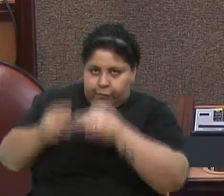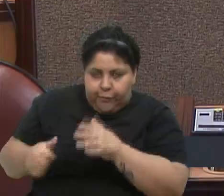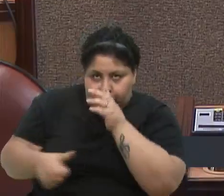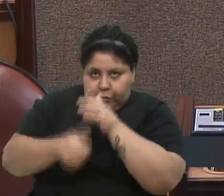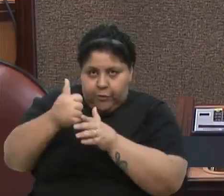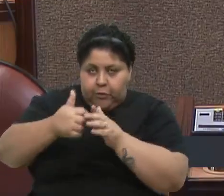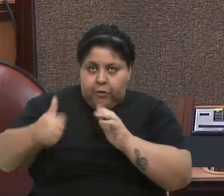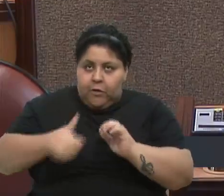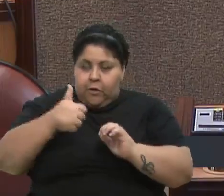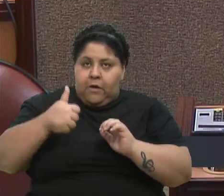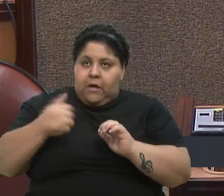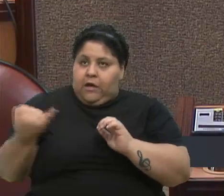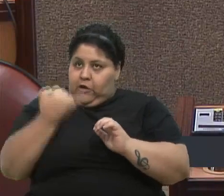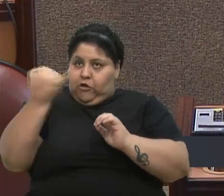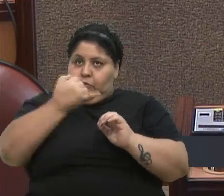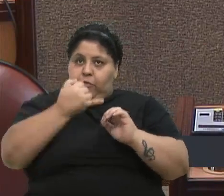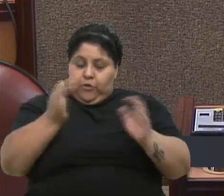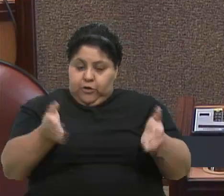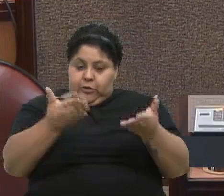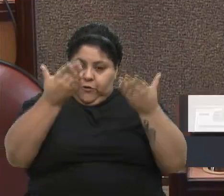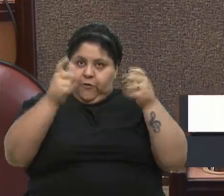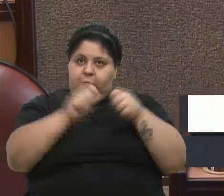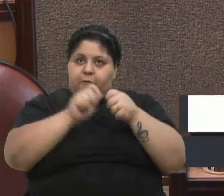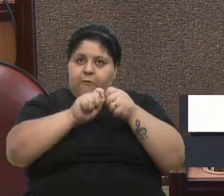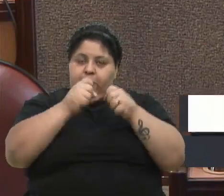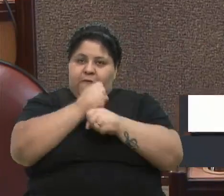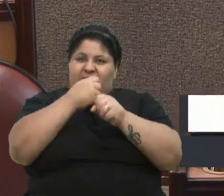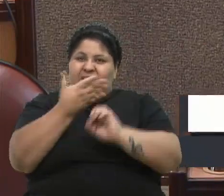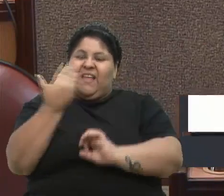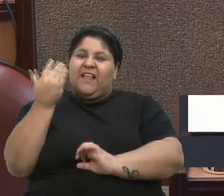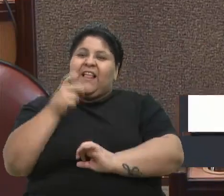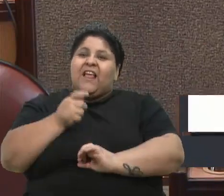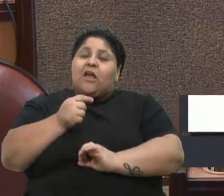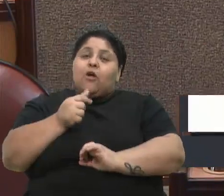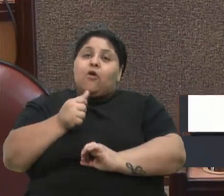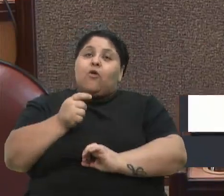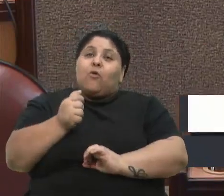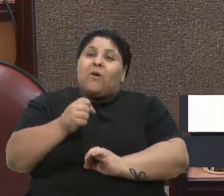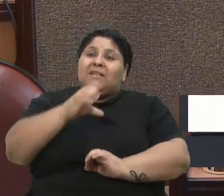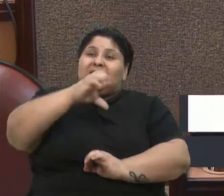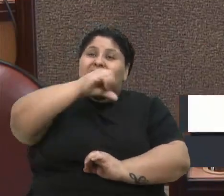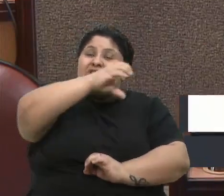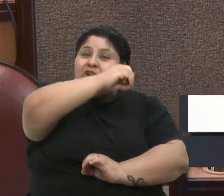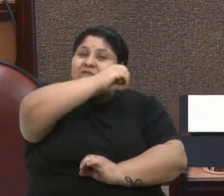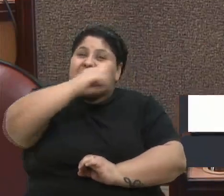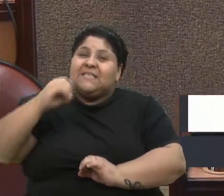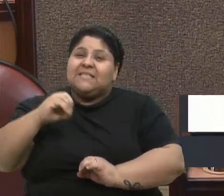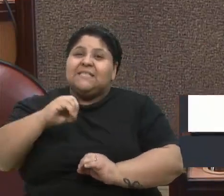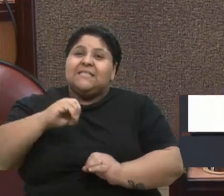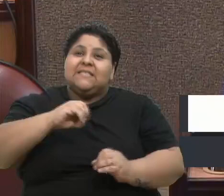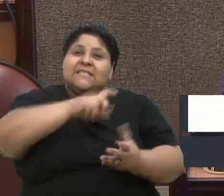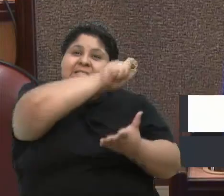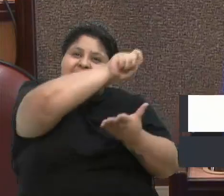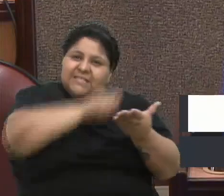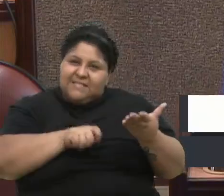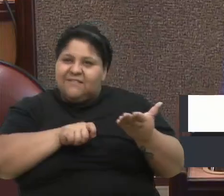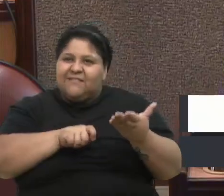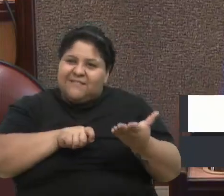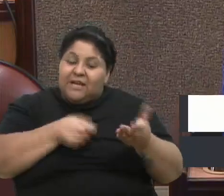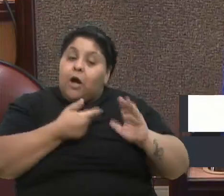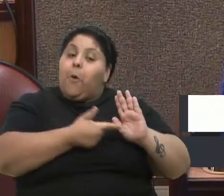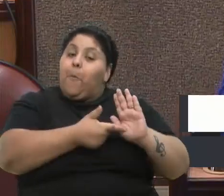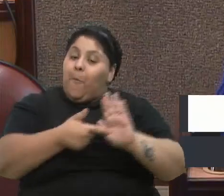foi realizado pela primeira vez no ano passado, quase 900 inscrições. Realmente mostra que é um